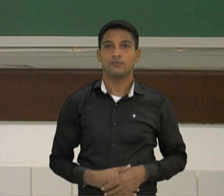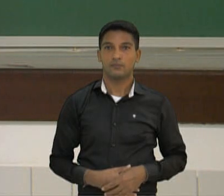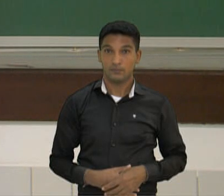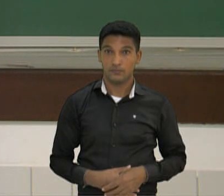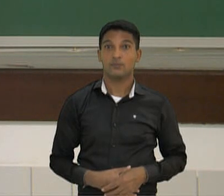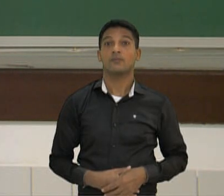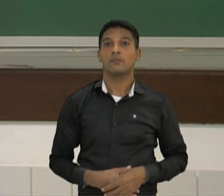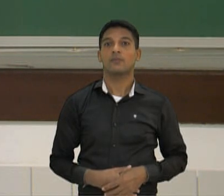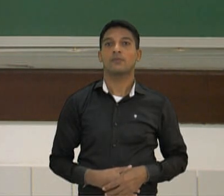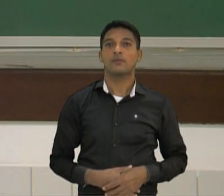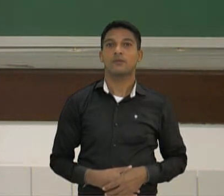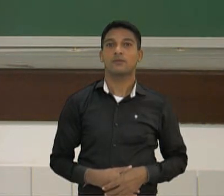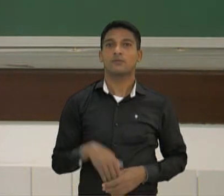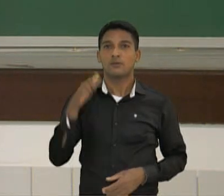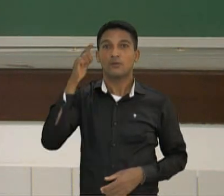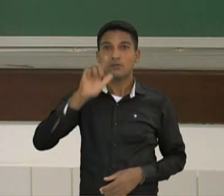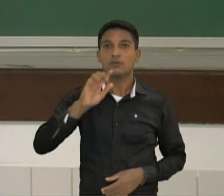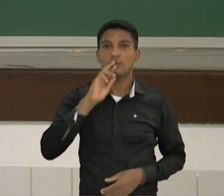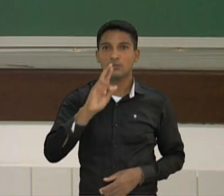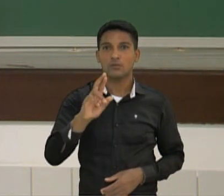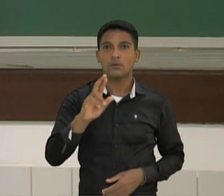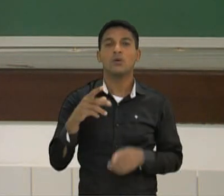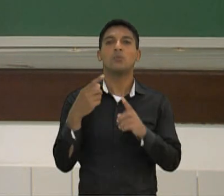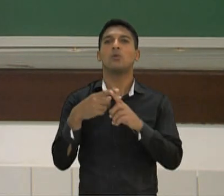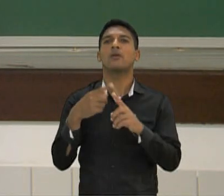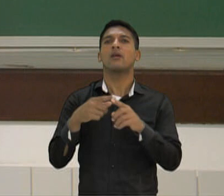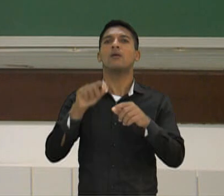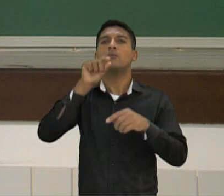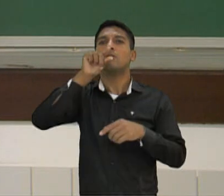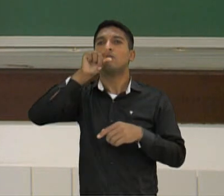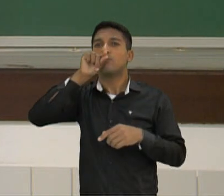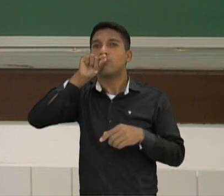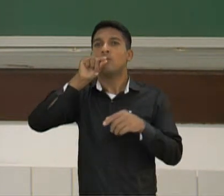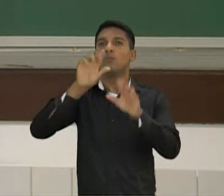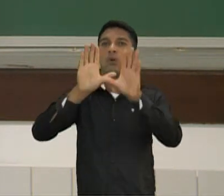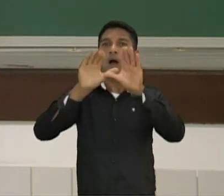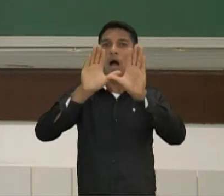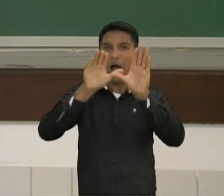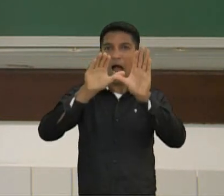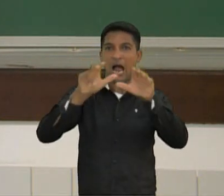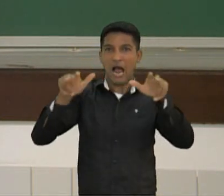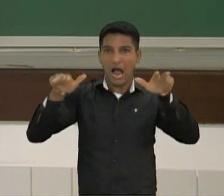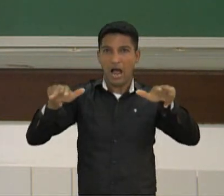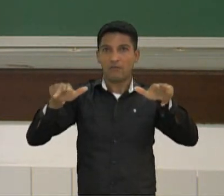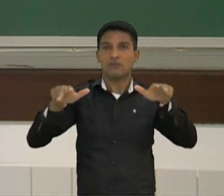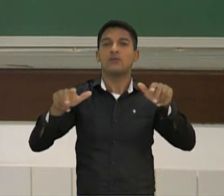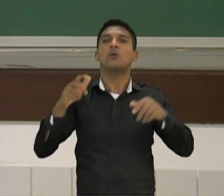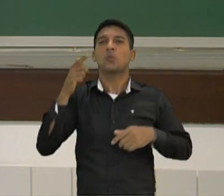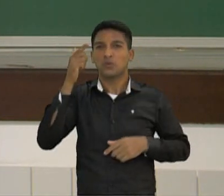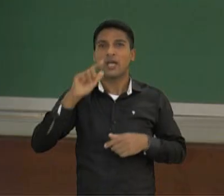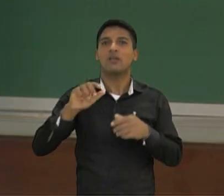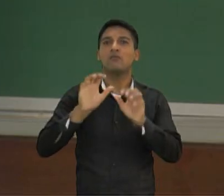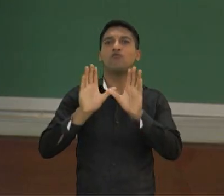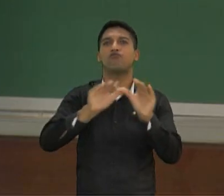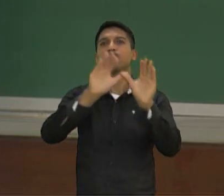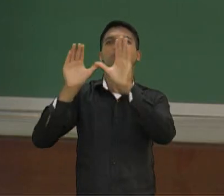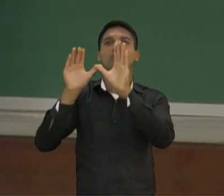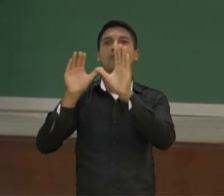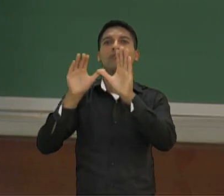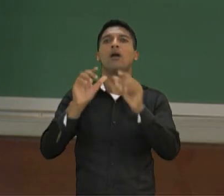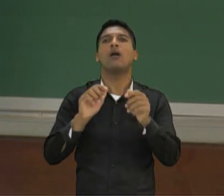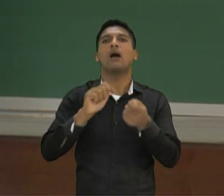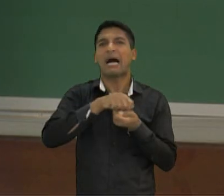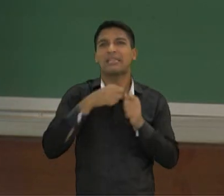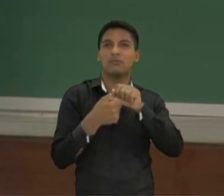E então, galerinha, conseguiram responder ao nosso quiz? Acompanhem lá o slide comigo. Ele está perguntando qual é a característica essencial